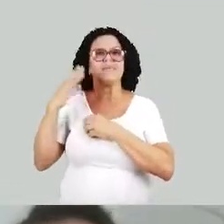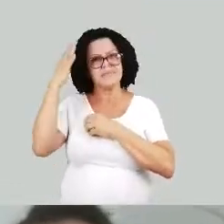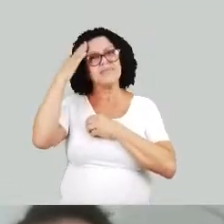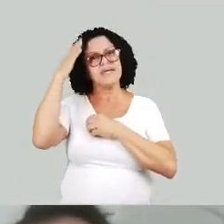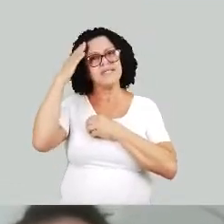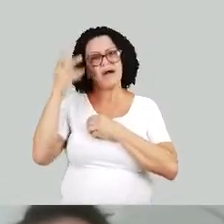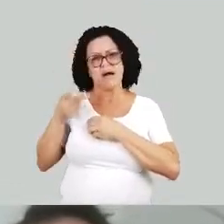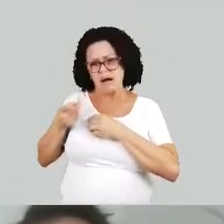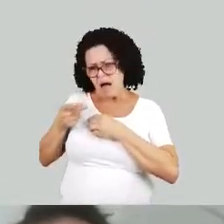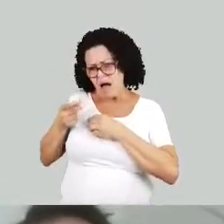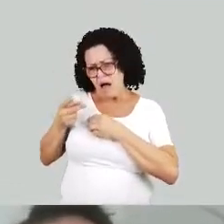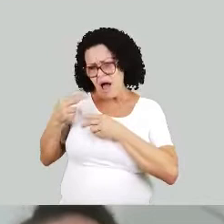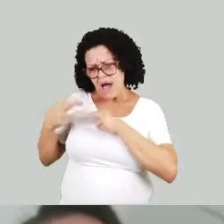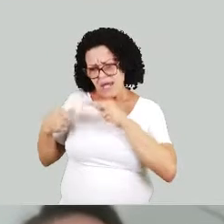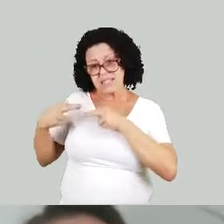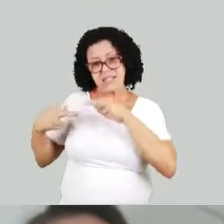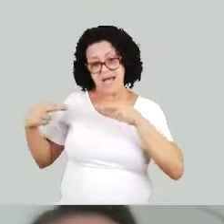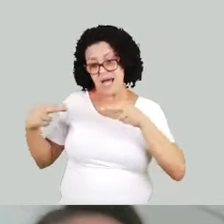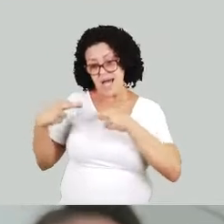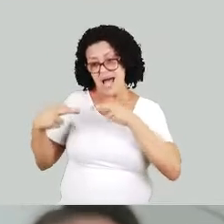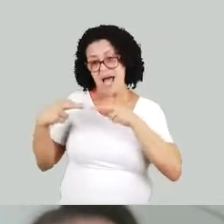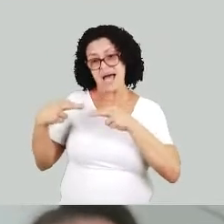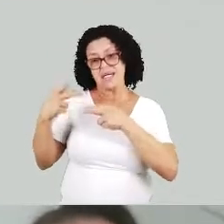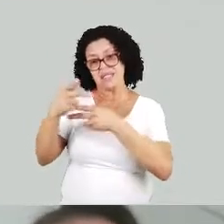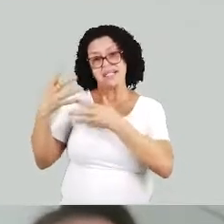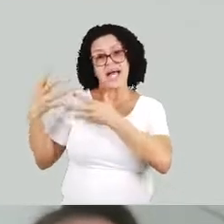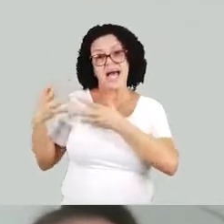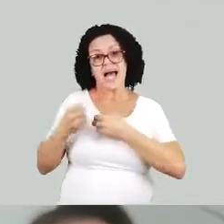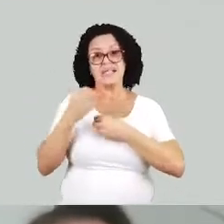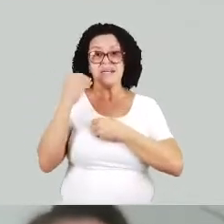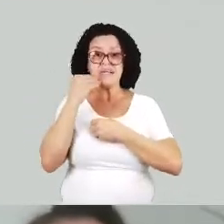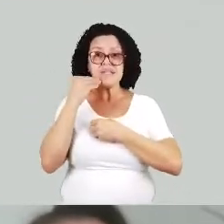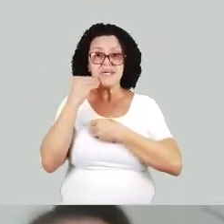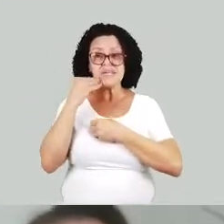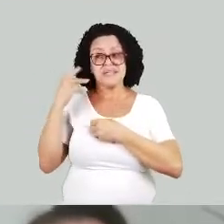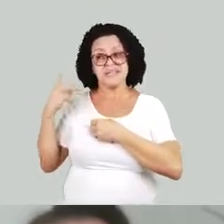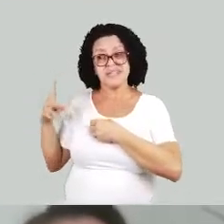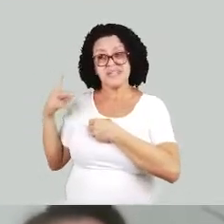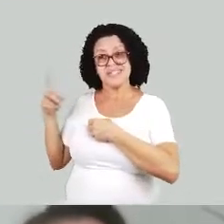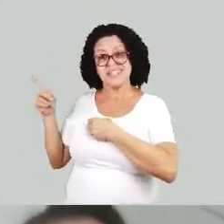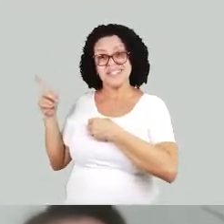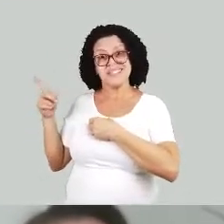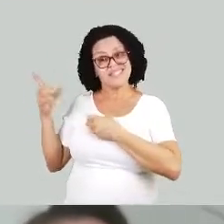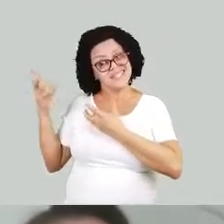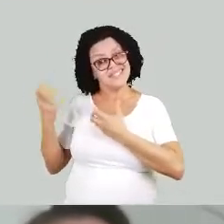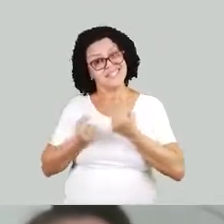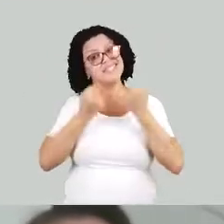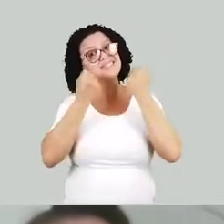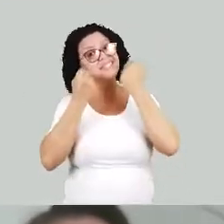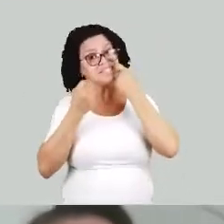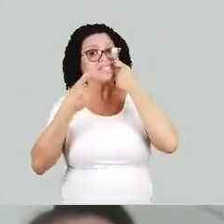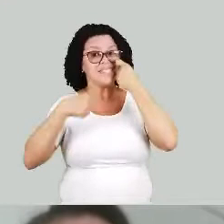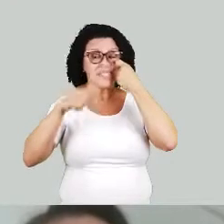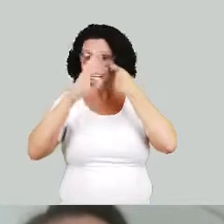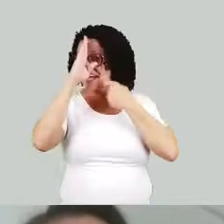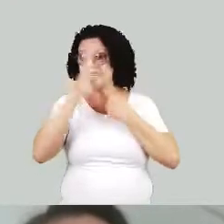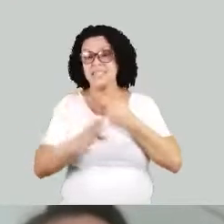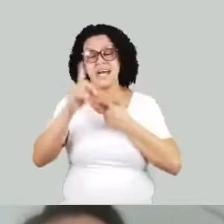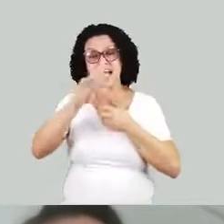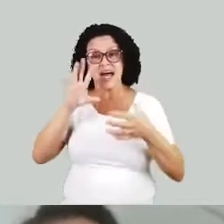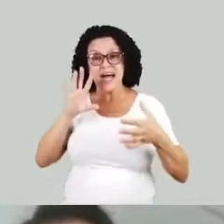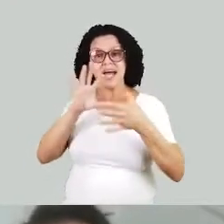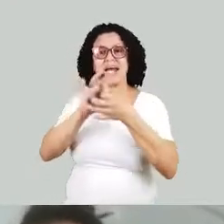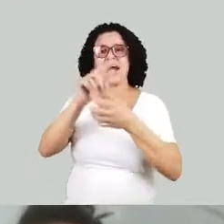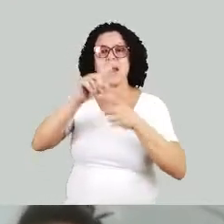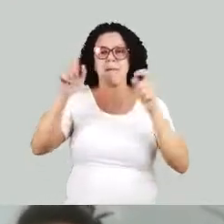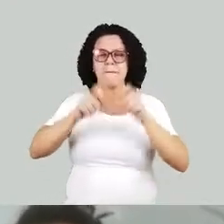relação duradoura sem que a gente acolha a imperfeição e as dificuldades do outro. Isso está diretamente